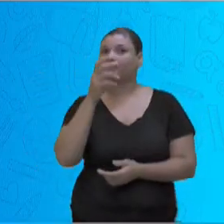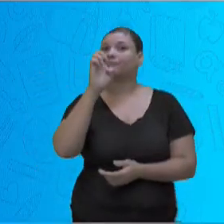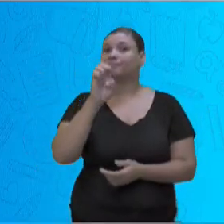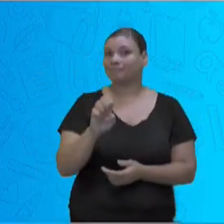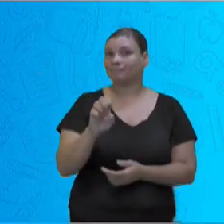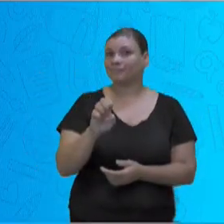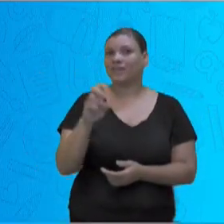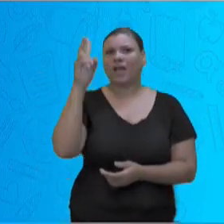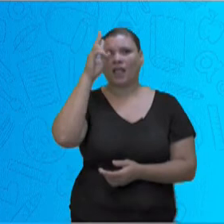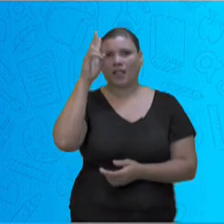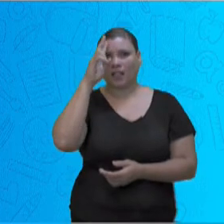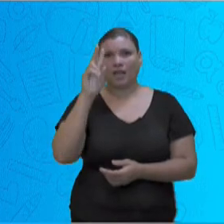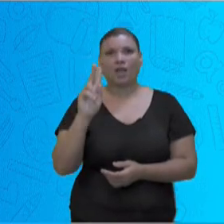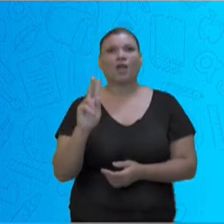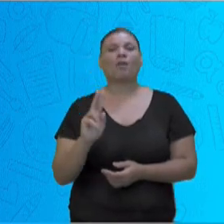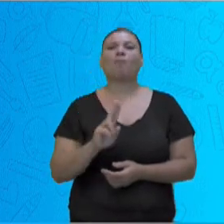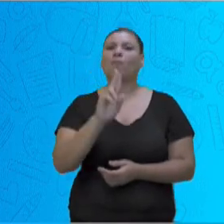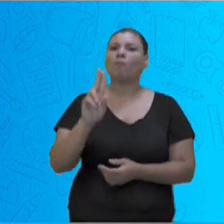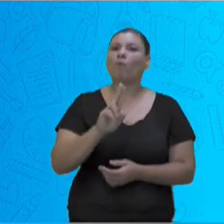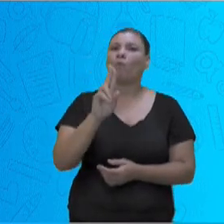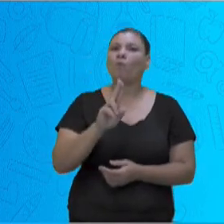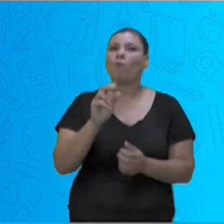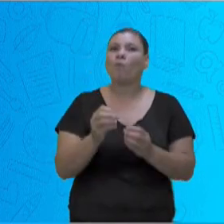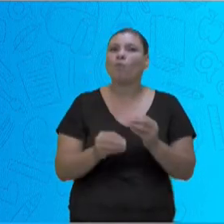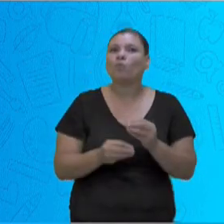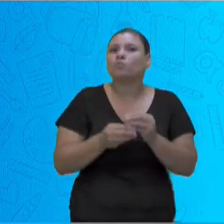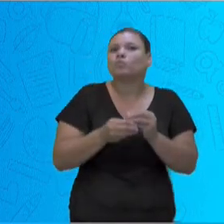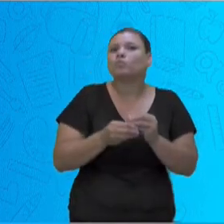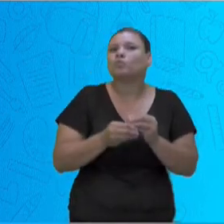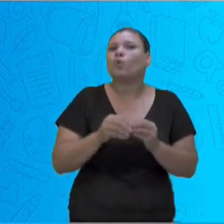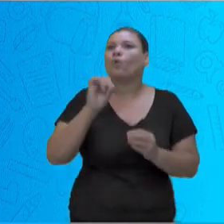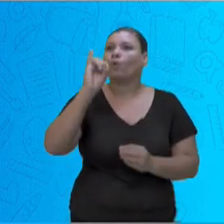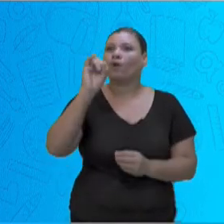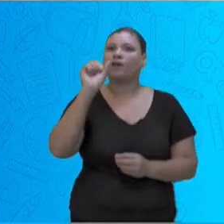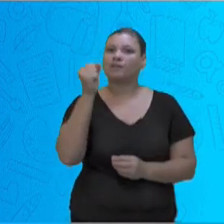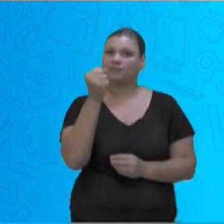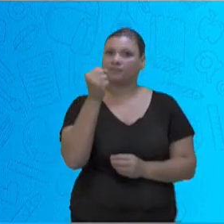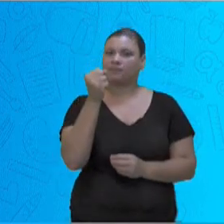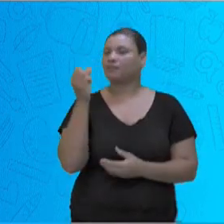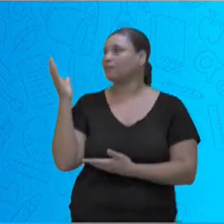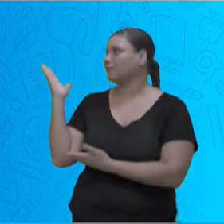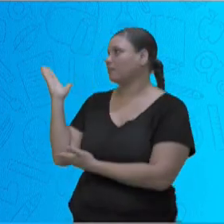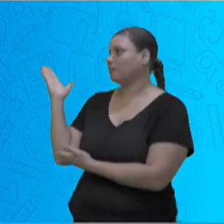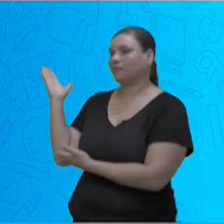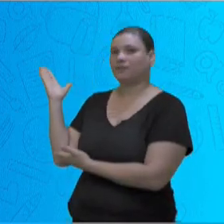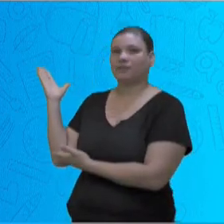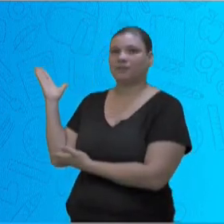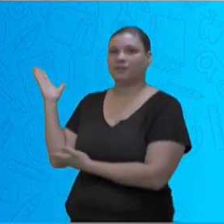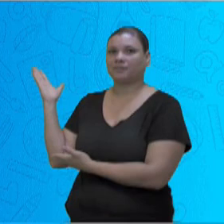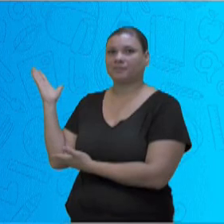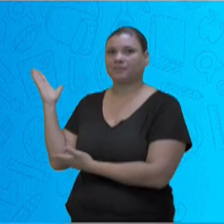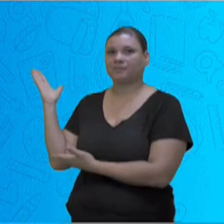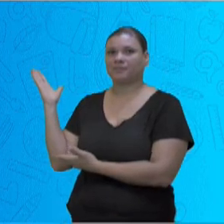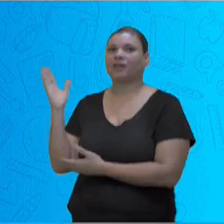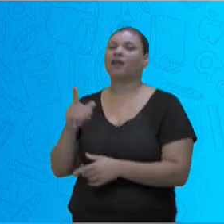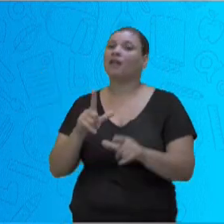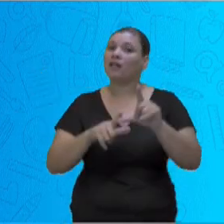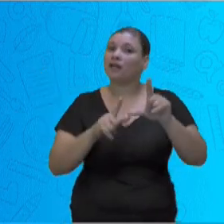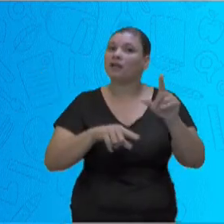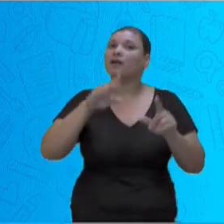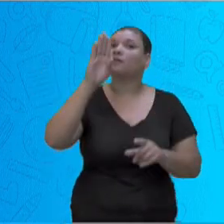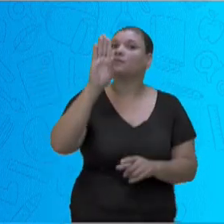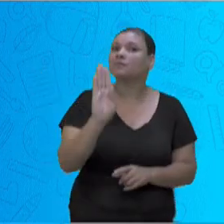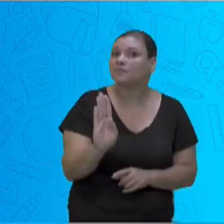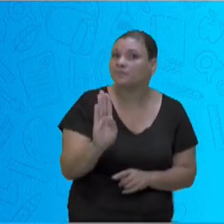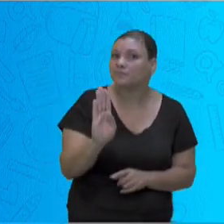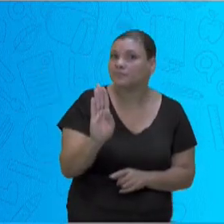Então, nós vamos colocar he is a doctor. No caso B, I. O I é usado com o